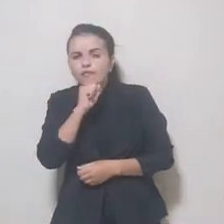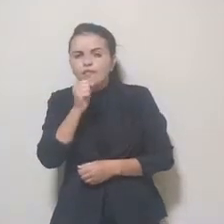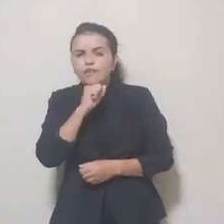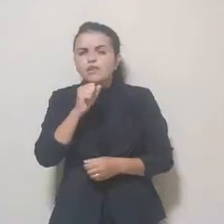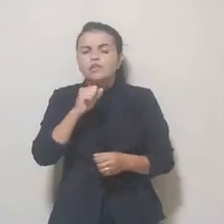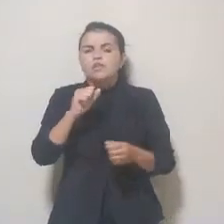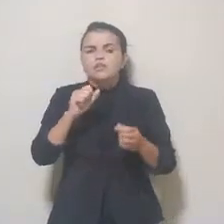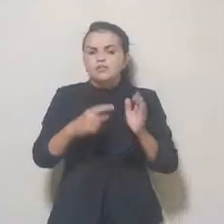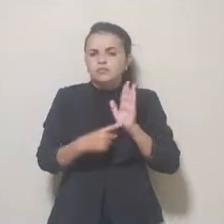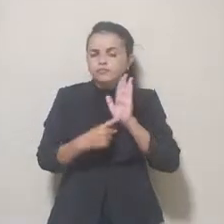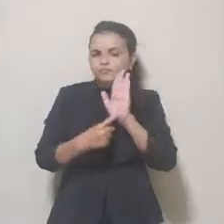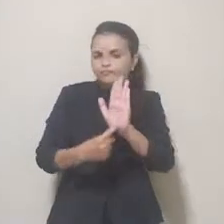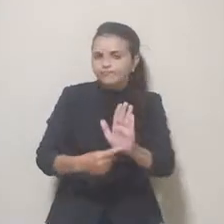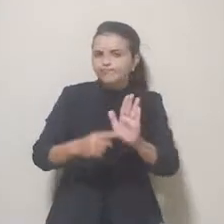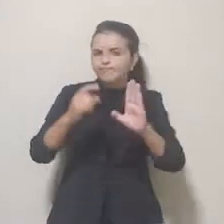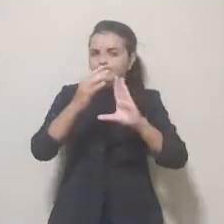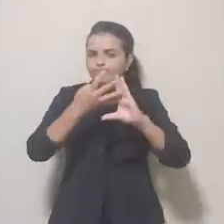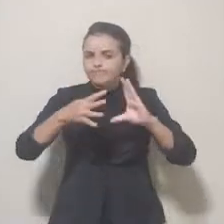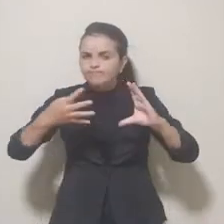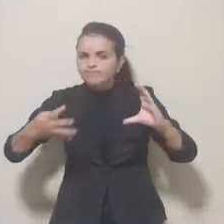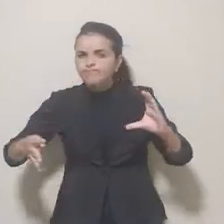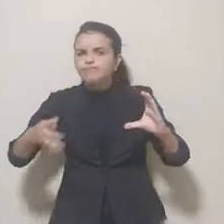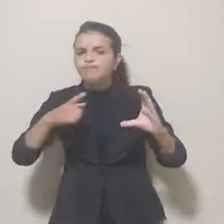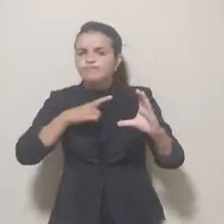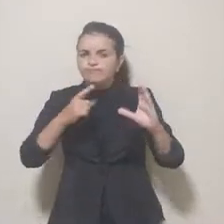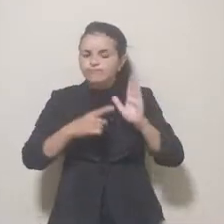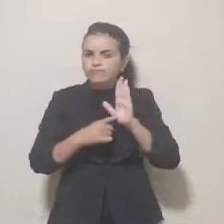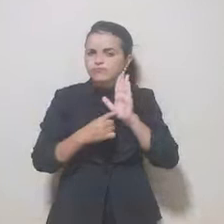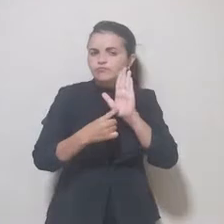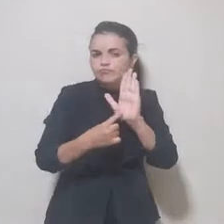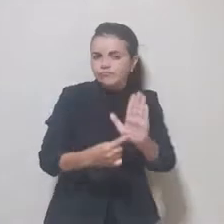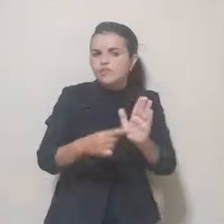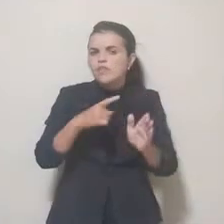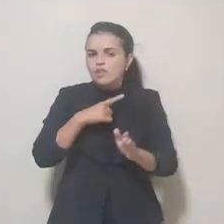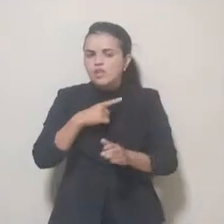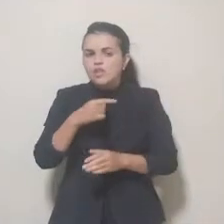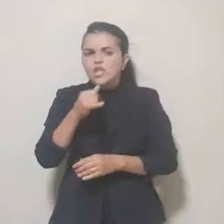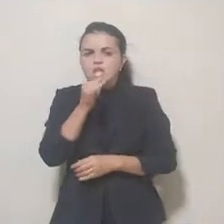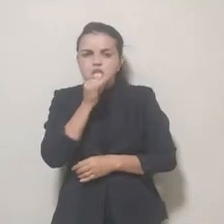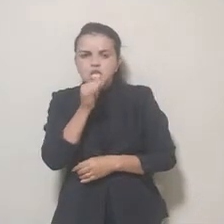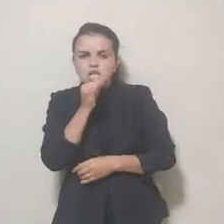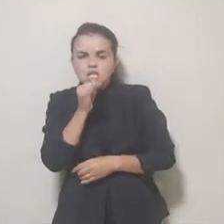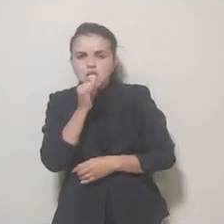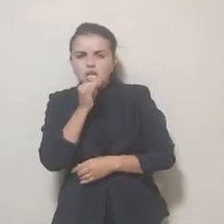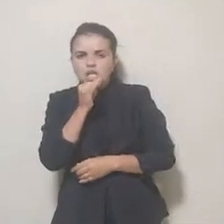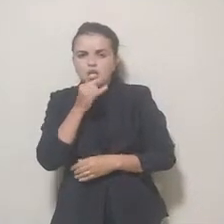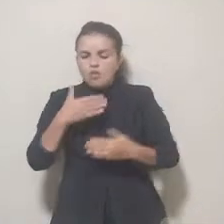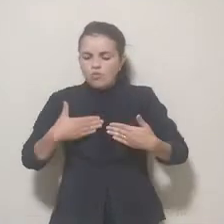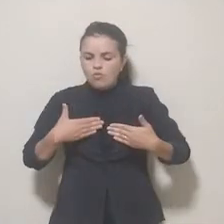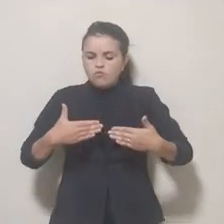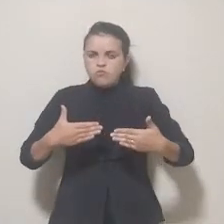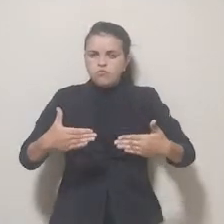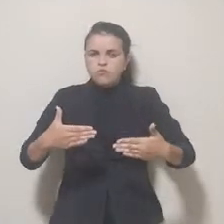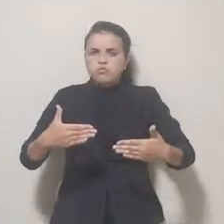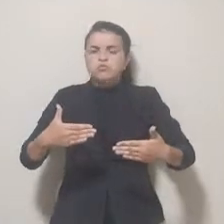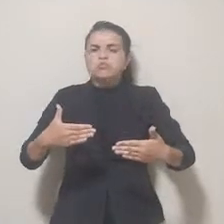diversas características que nosso corpo começa a apresentar, como é o caso, por exemplo, a puberdade, que acontece na fase da adolescência,